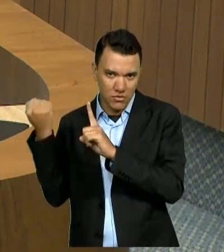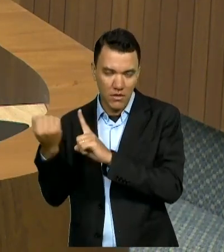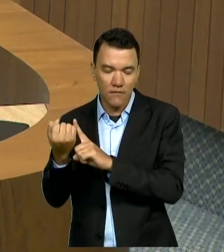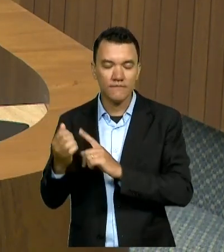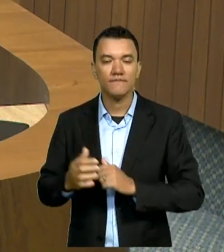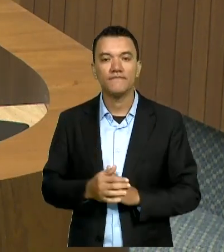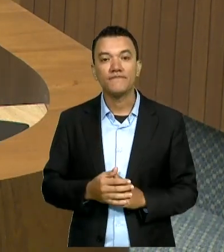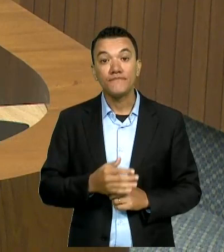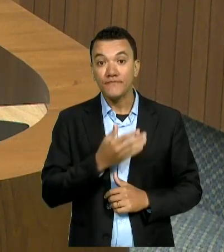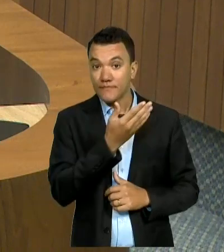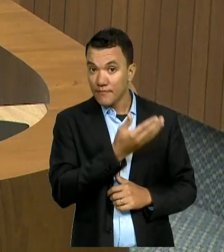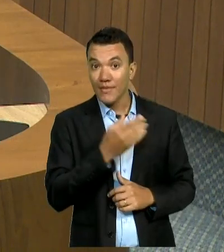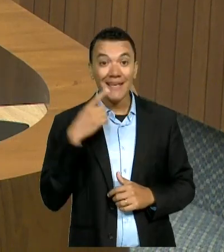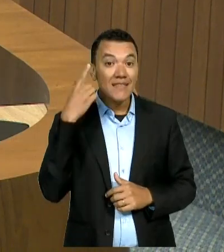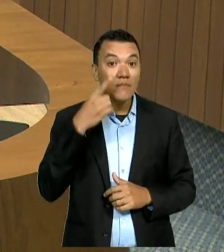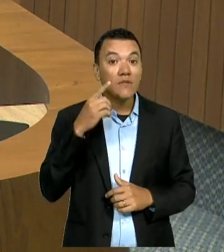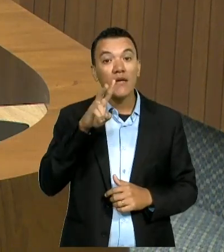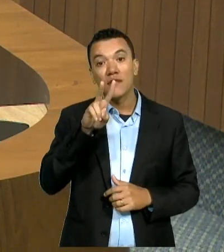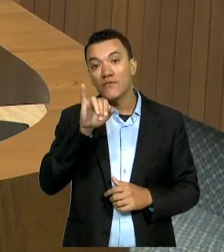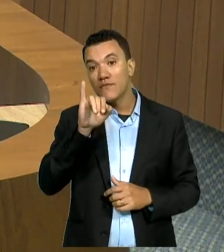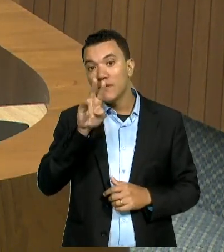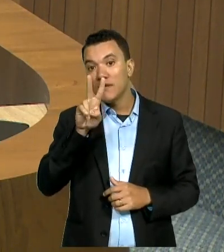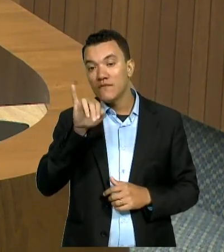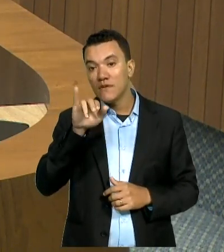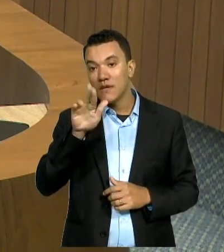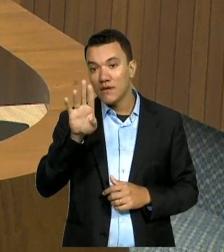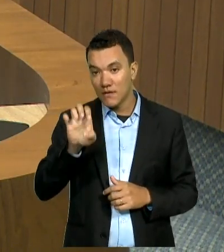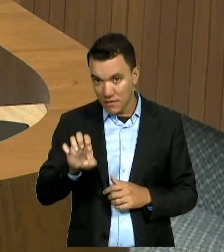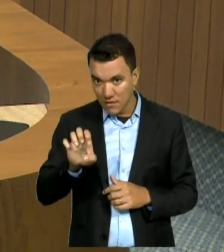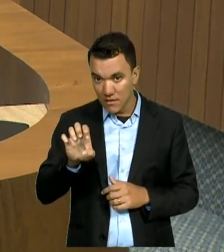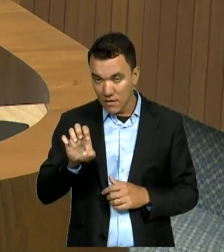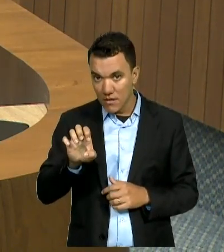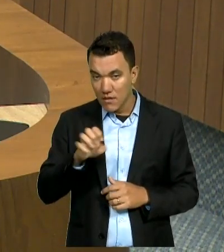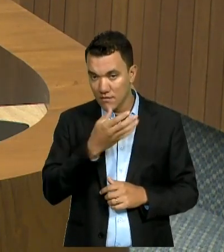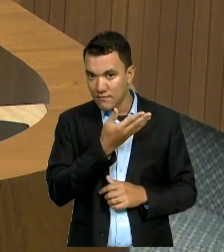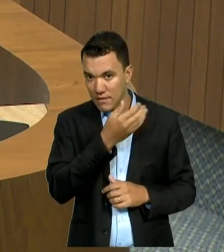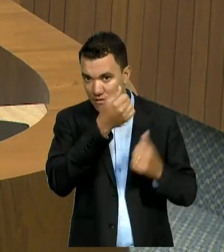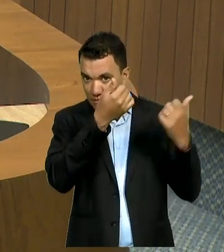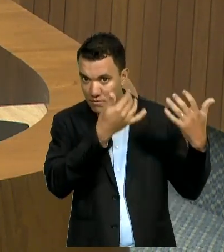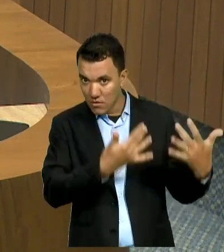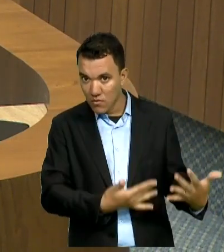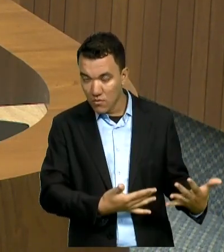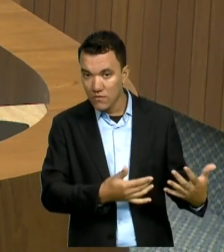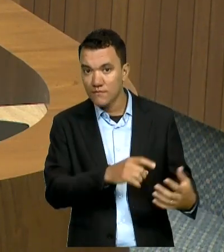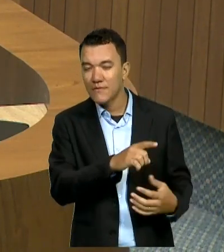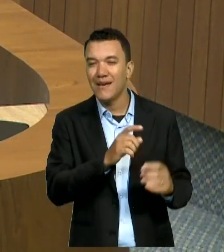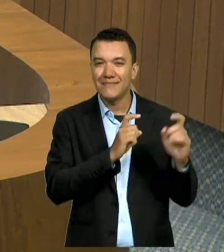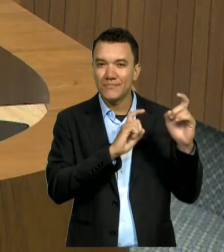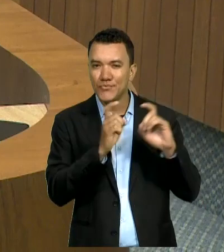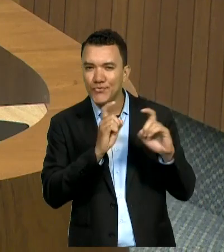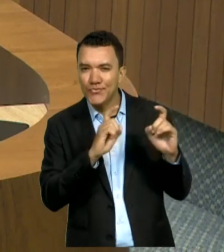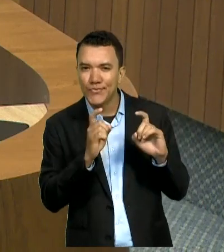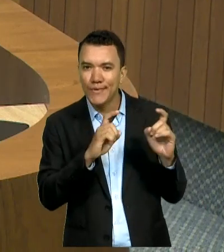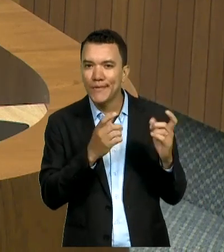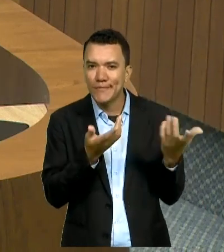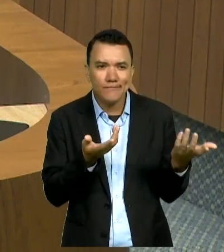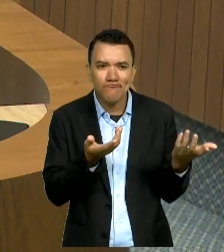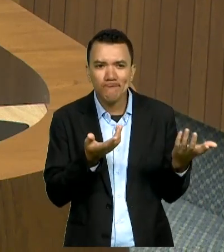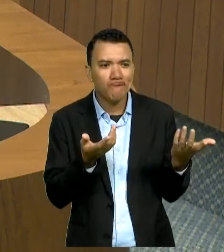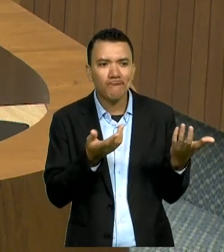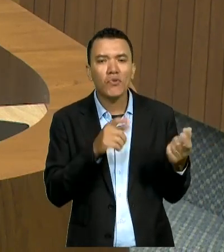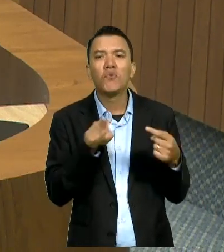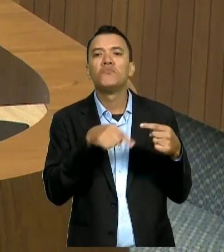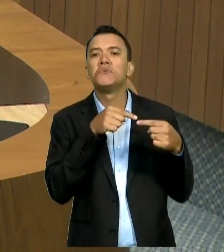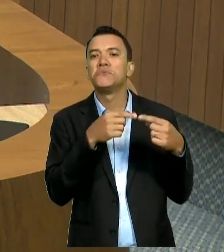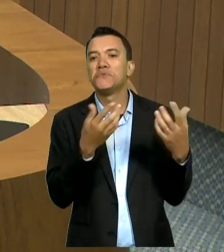parafraseando a deputada Viviane, que acabou de me anteceder, deputado Hildo, e falou dessas discussões, discussões essas que não vão levar a gente a